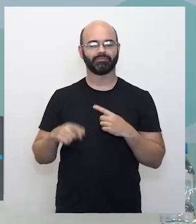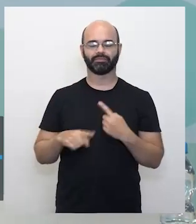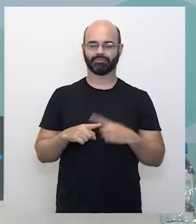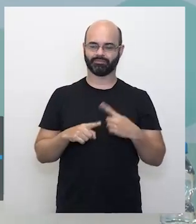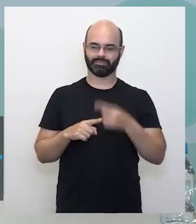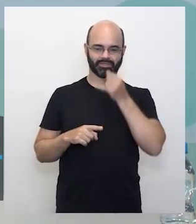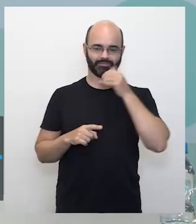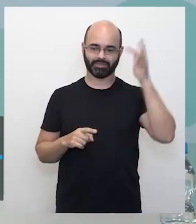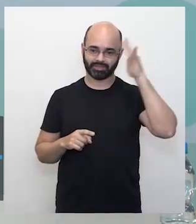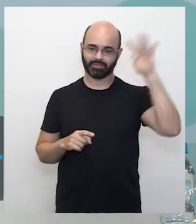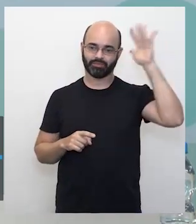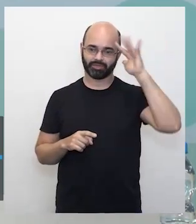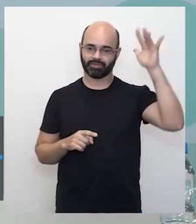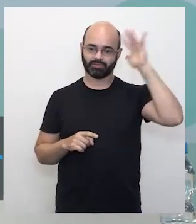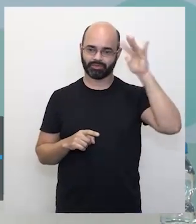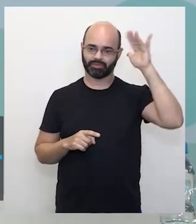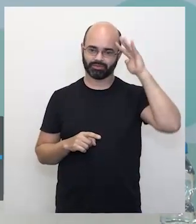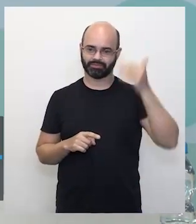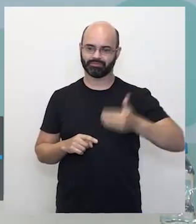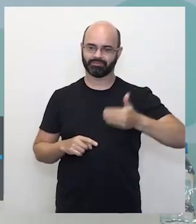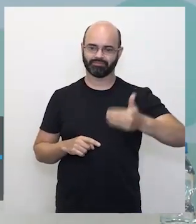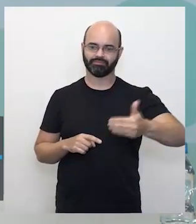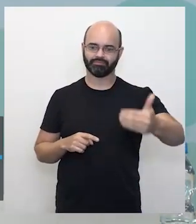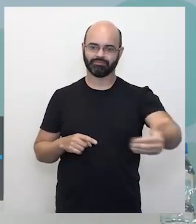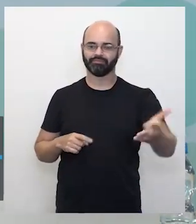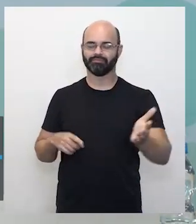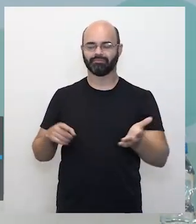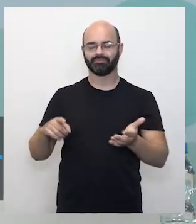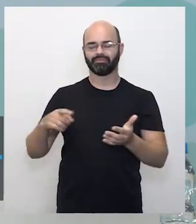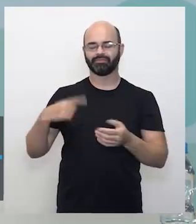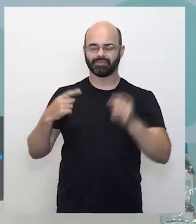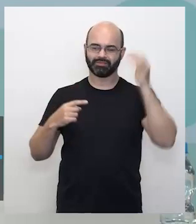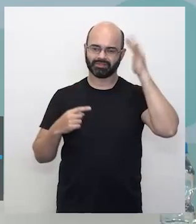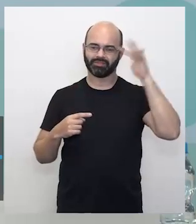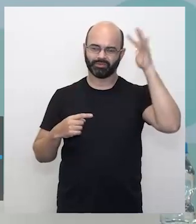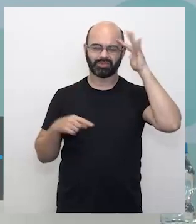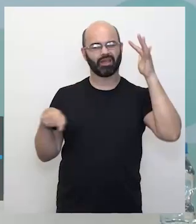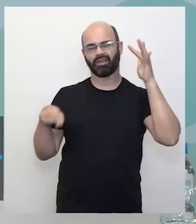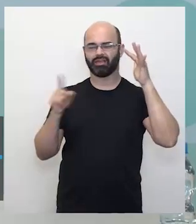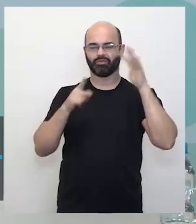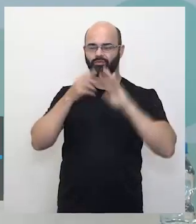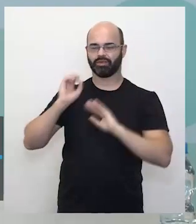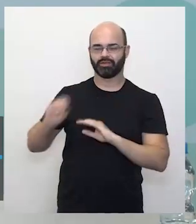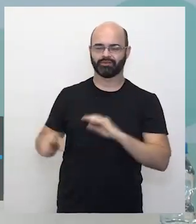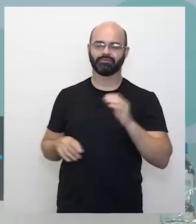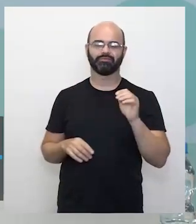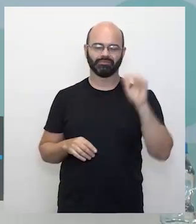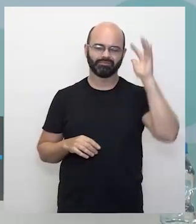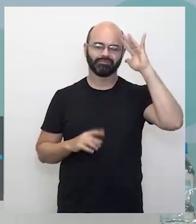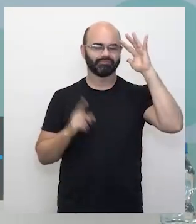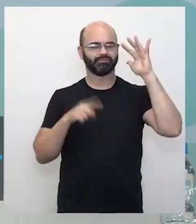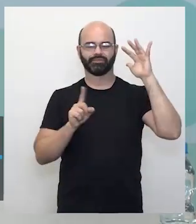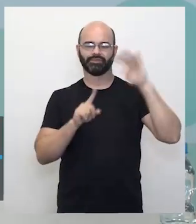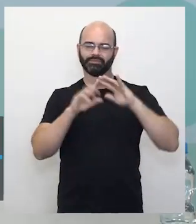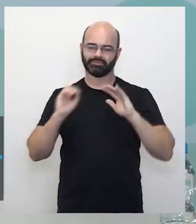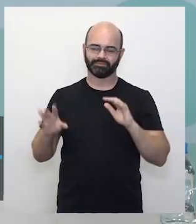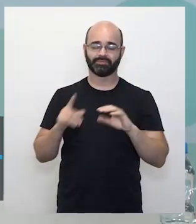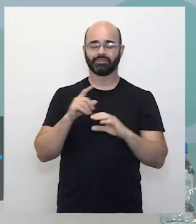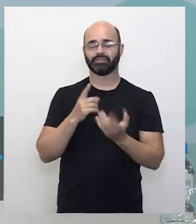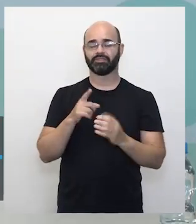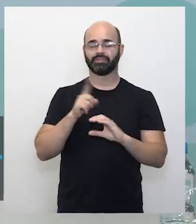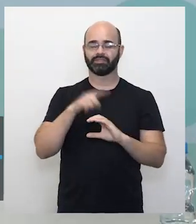teorias, né, foram sendo descartadas ao longo dos anos, né? A ciência evoluiu e com isso a gente pôde revisitar